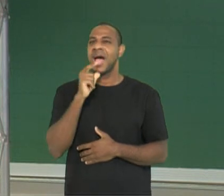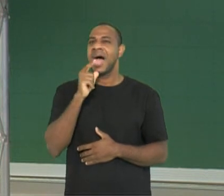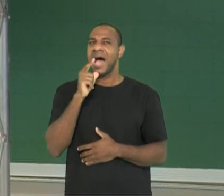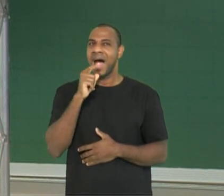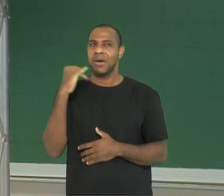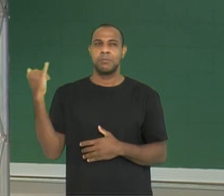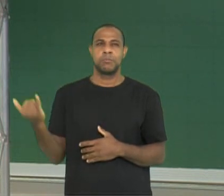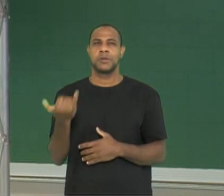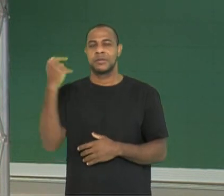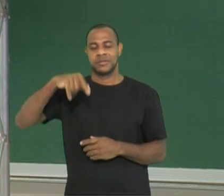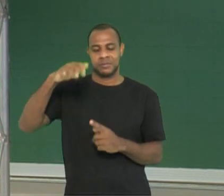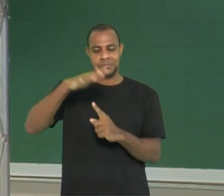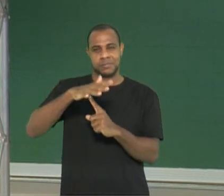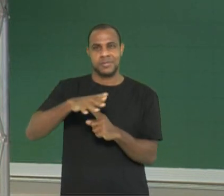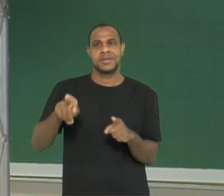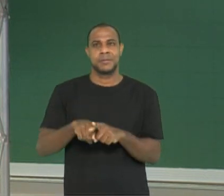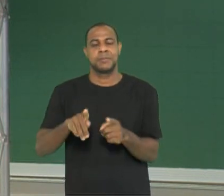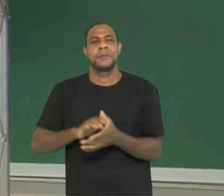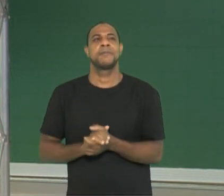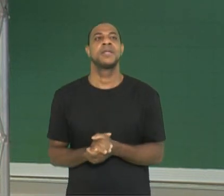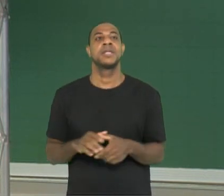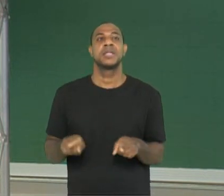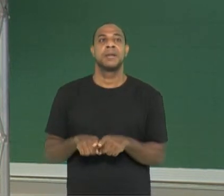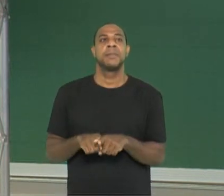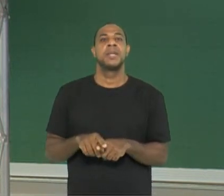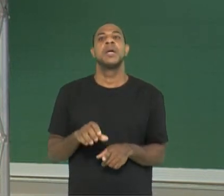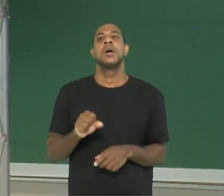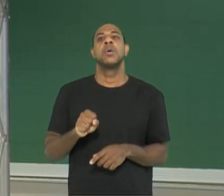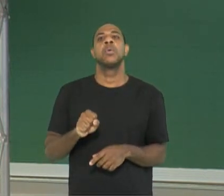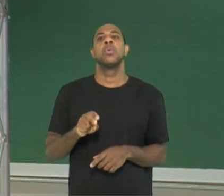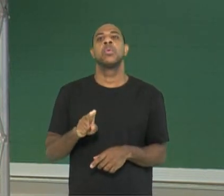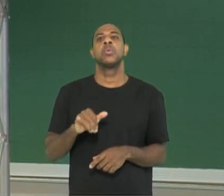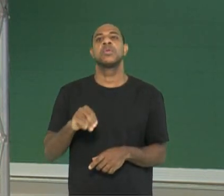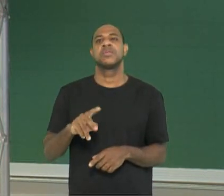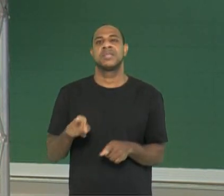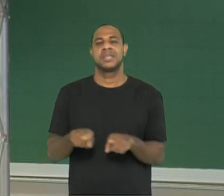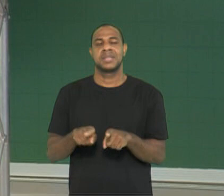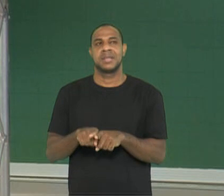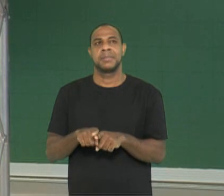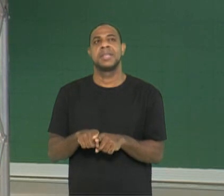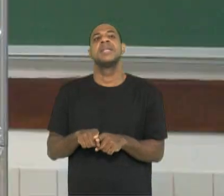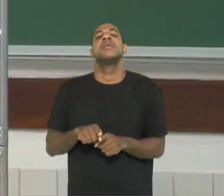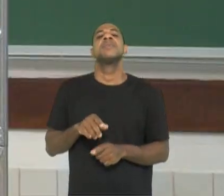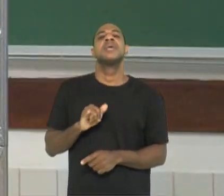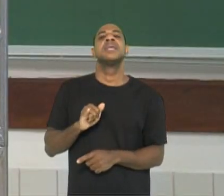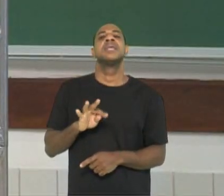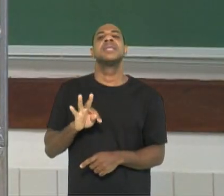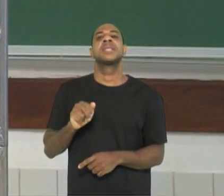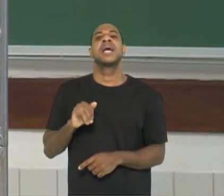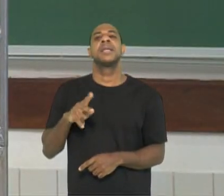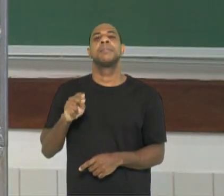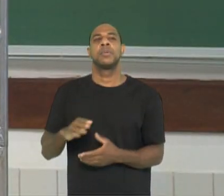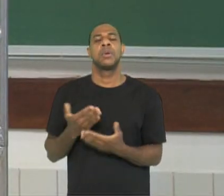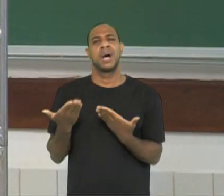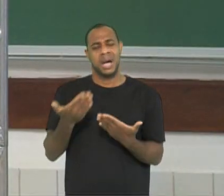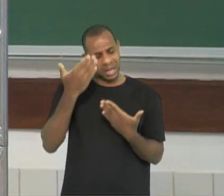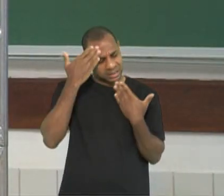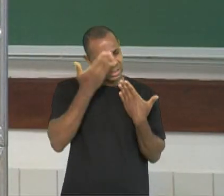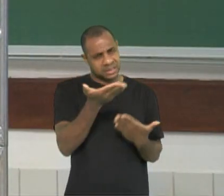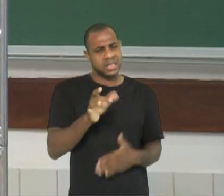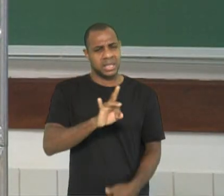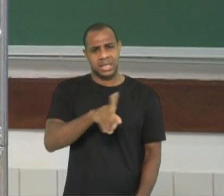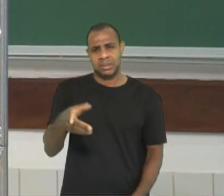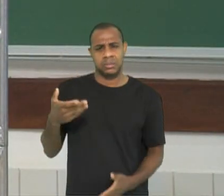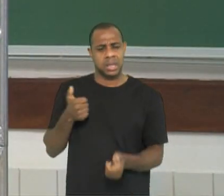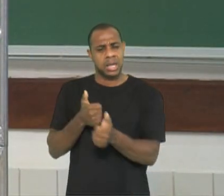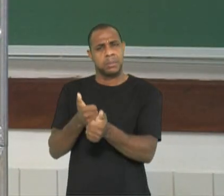uma ênfase à usina hidrelétrica de Itaipu e ao vídeo institucional que foi visto também nessa aula. Quero muito agradecer a cada um de vocês que